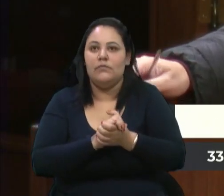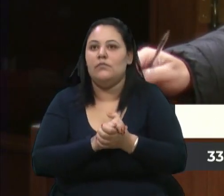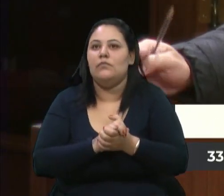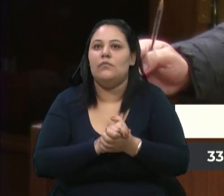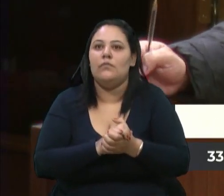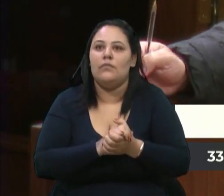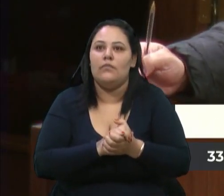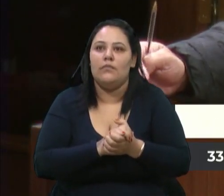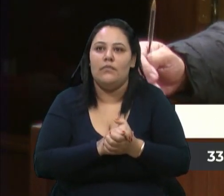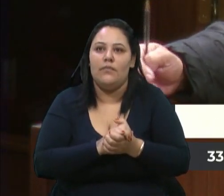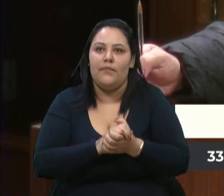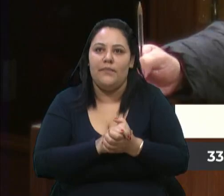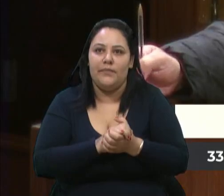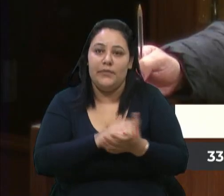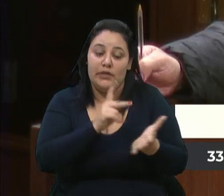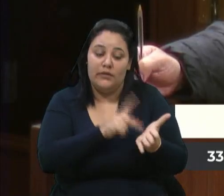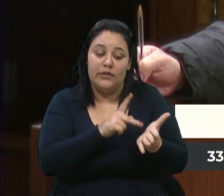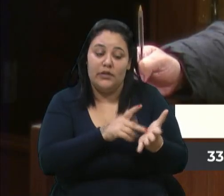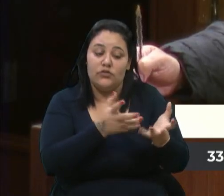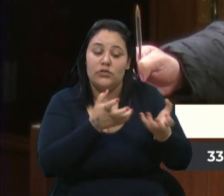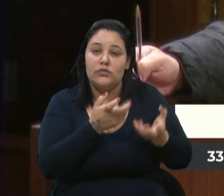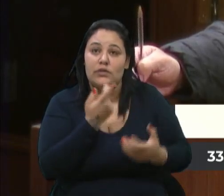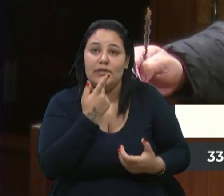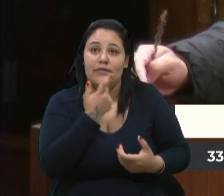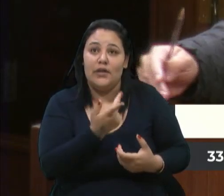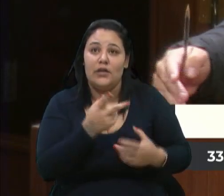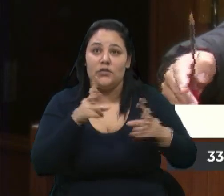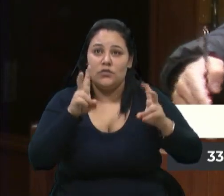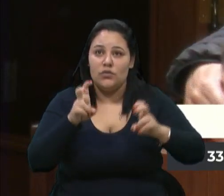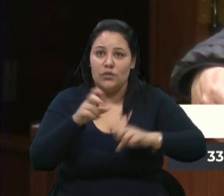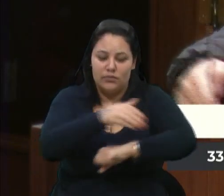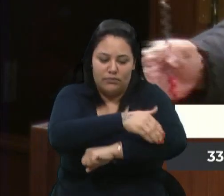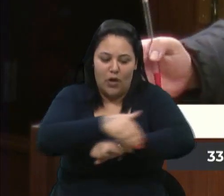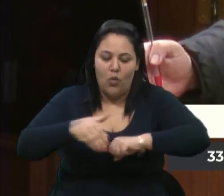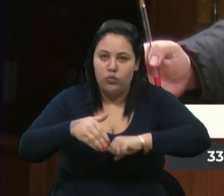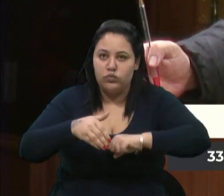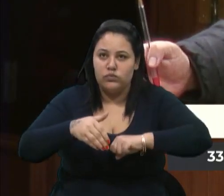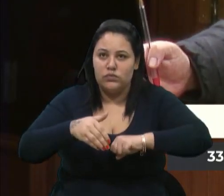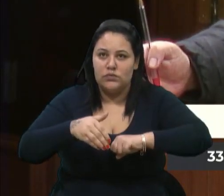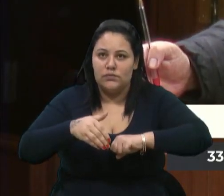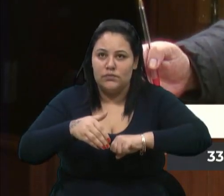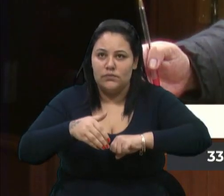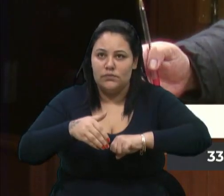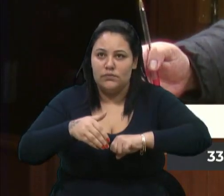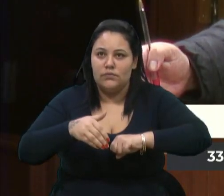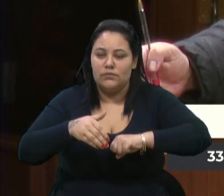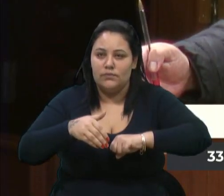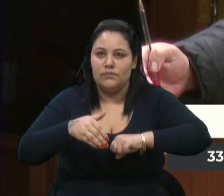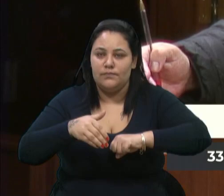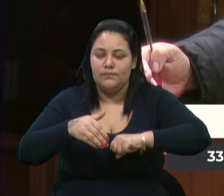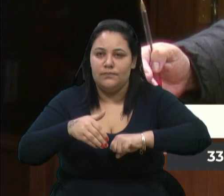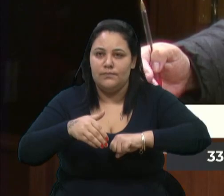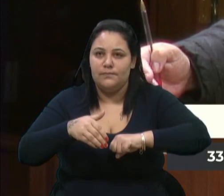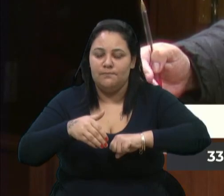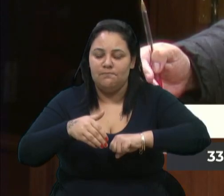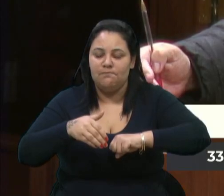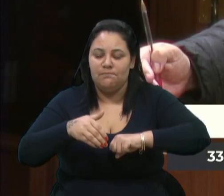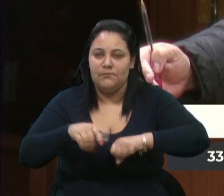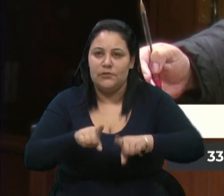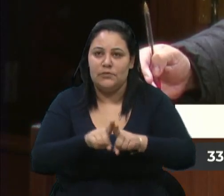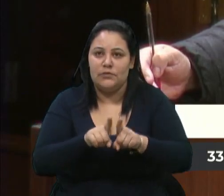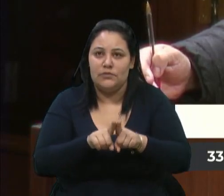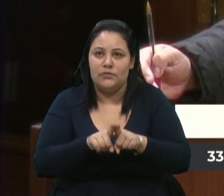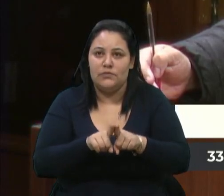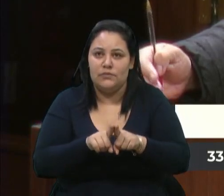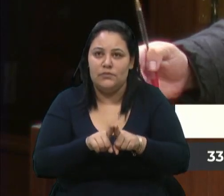Na verdade, o que eu queria falar era sobre situação de rua, deu pura coincidência a situação